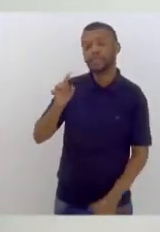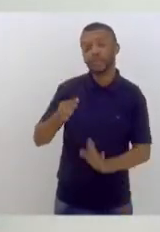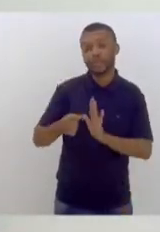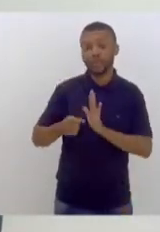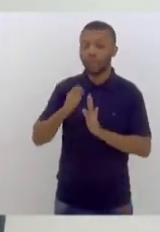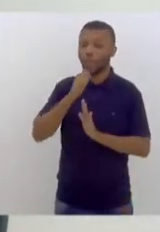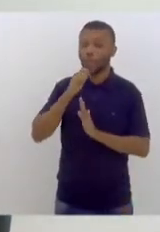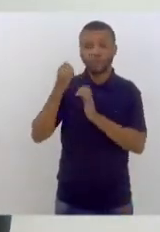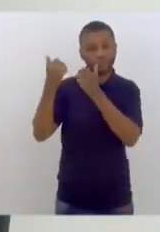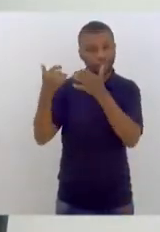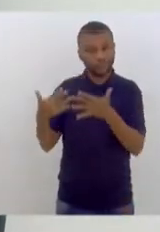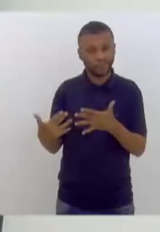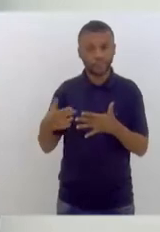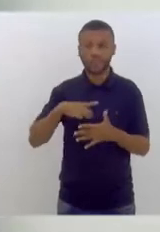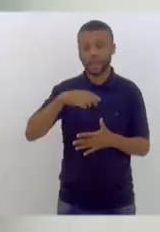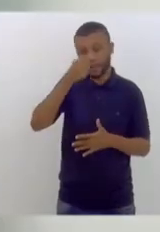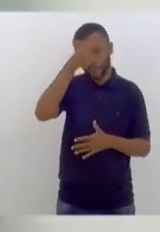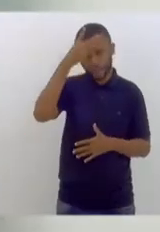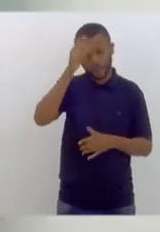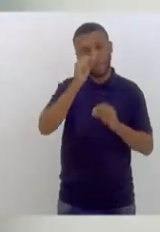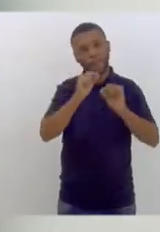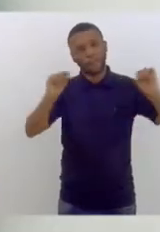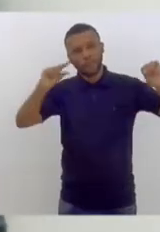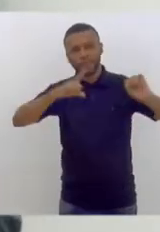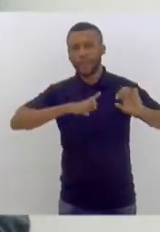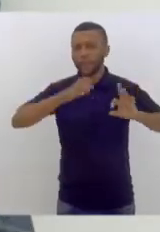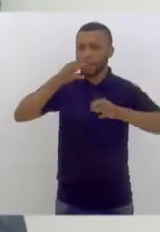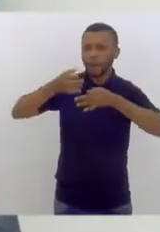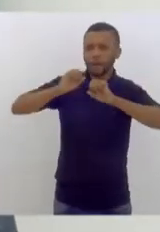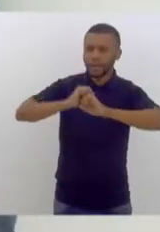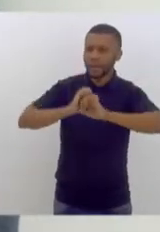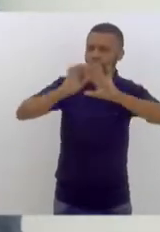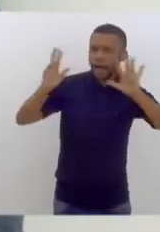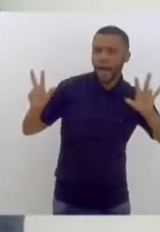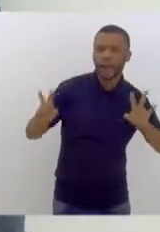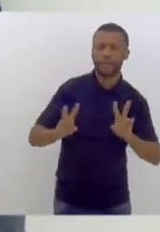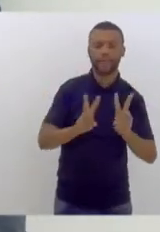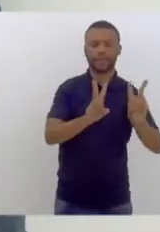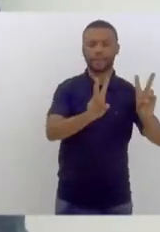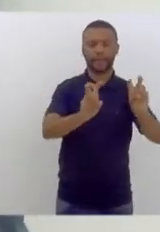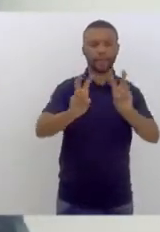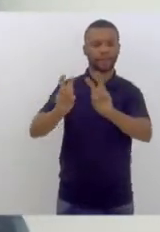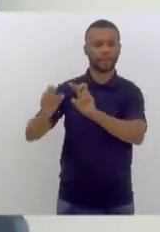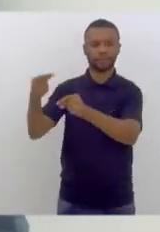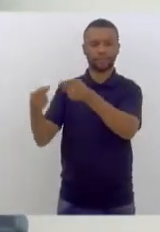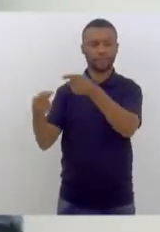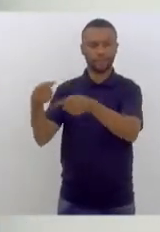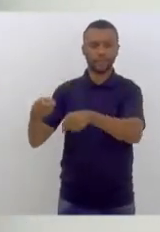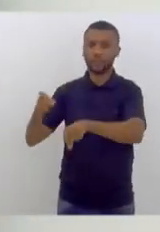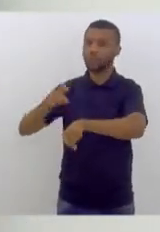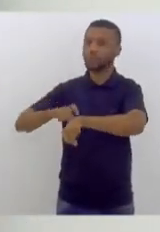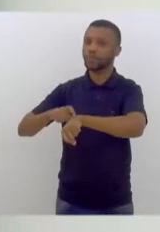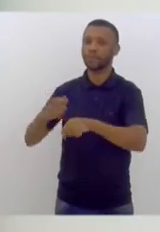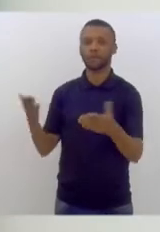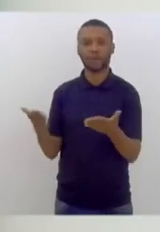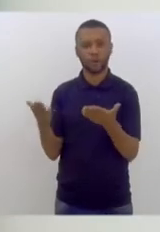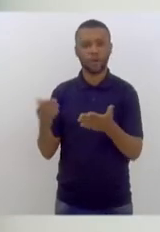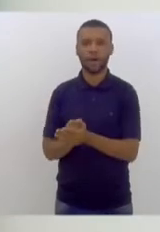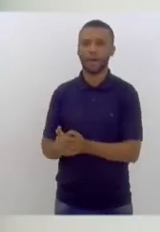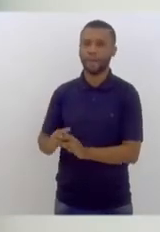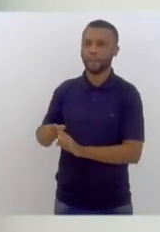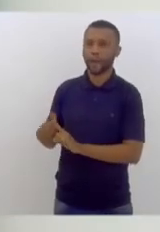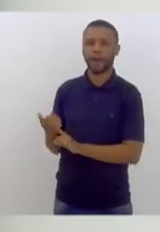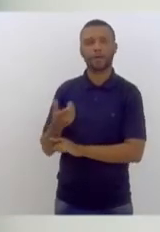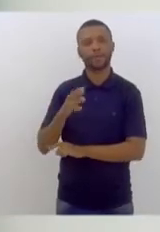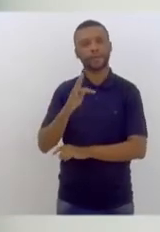outros municípios aqui que eu não sei se têm posições definidas sobre esses temas que a gente está debatendo agora, além, né, do Tribunal de Contas,